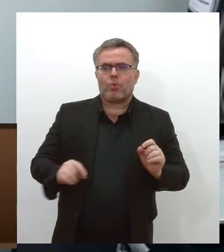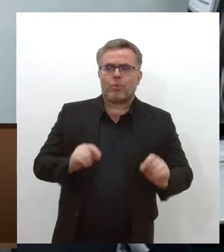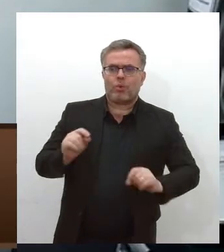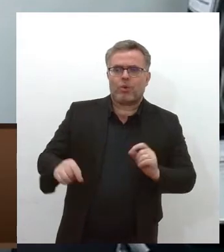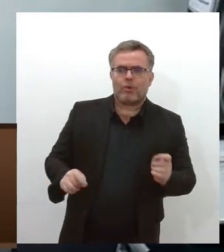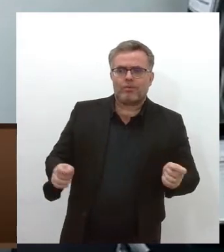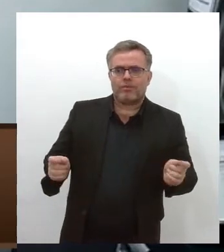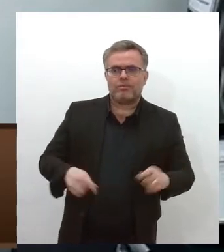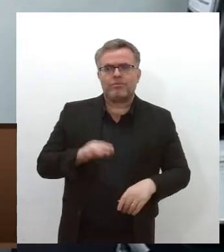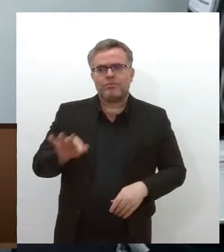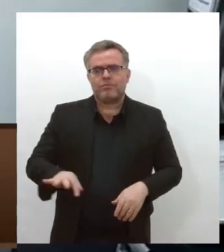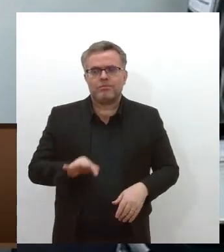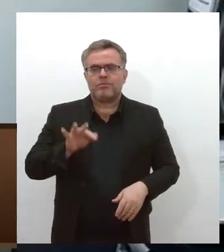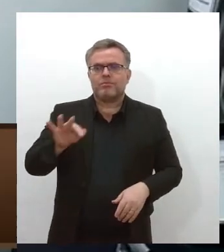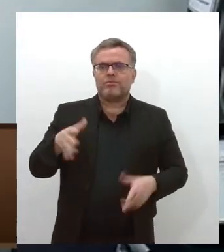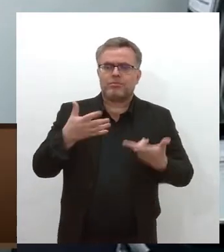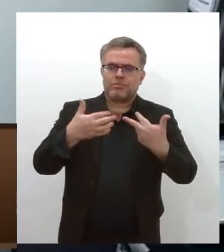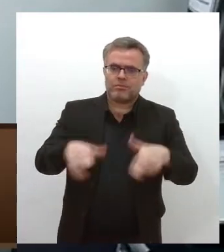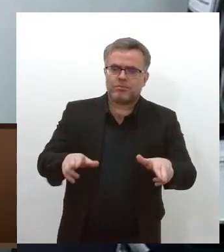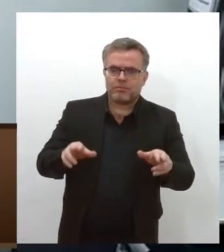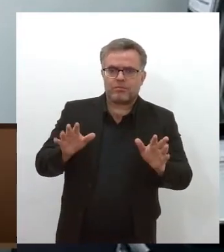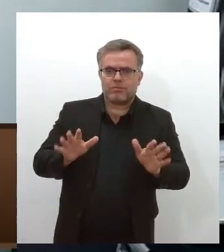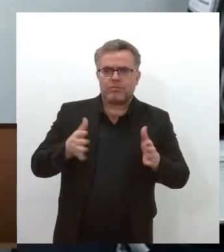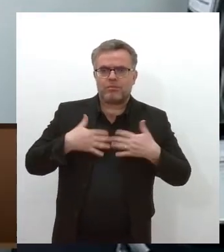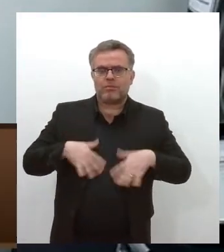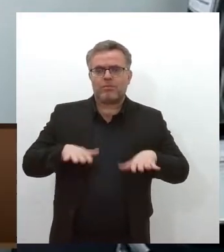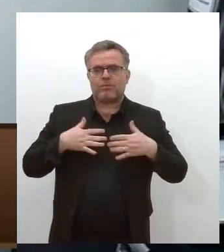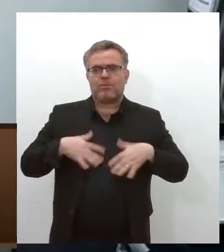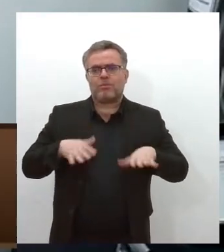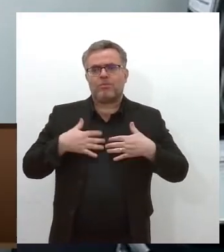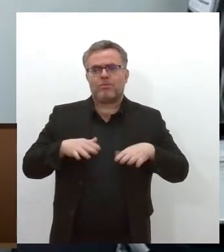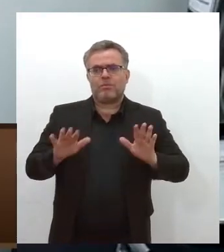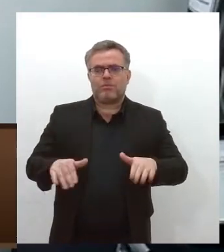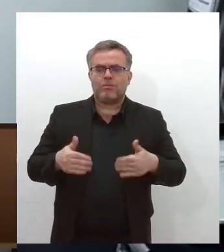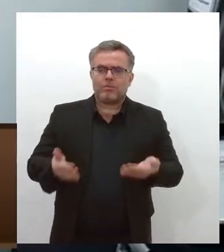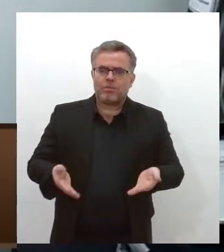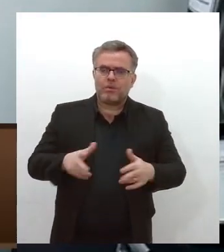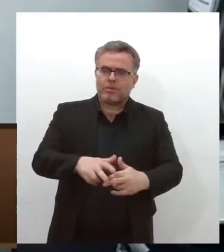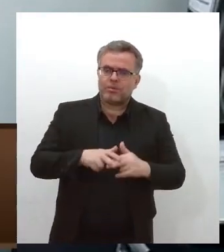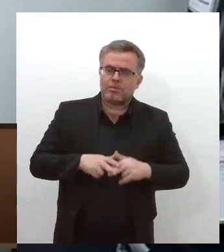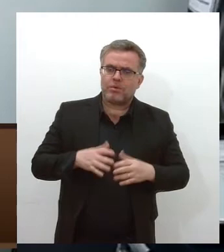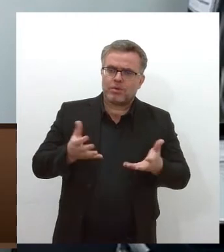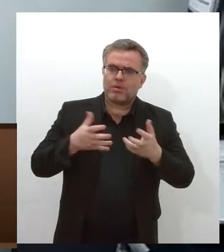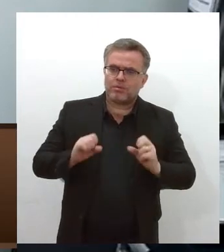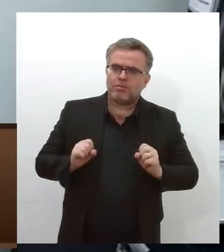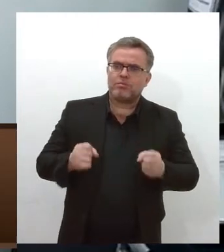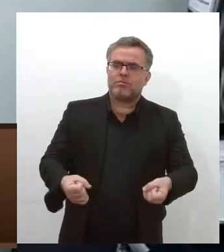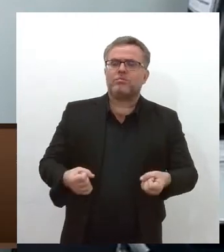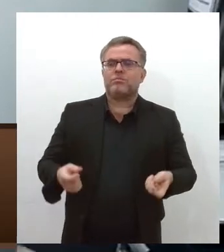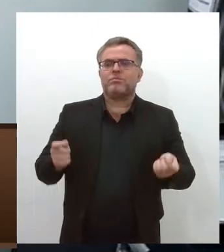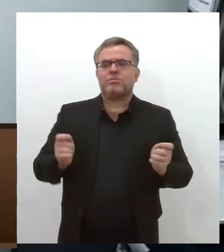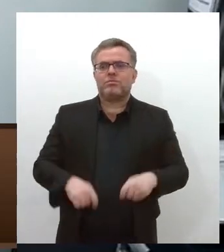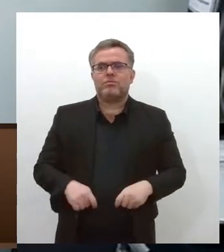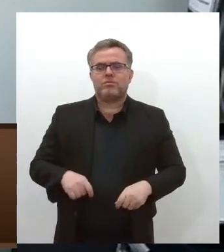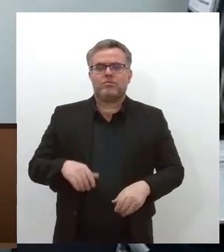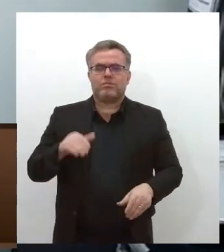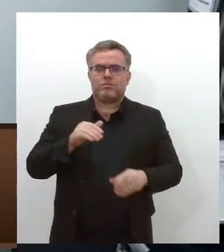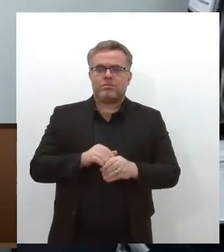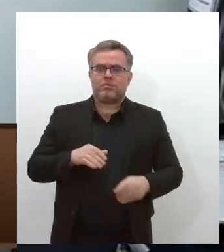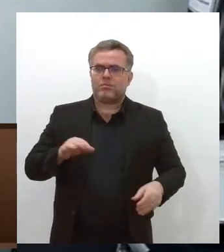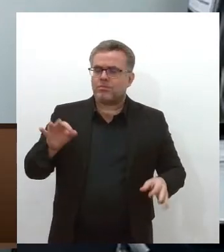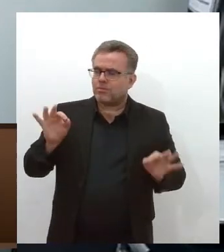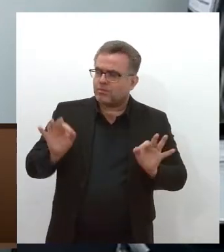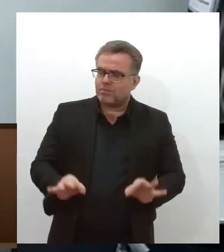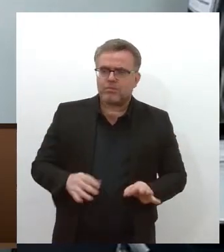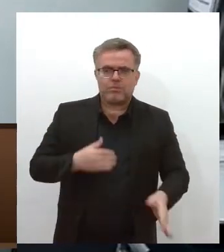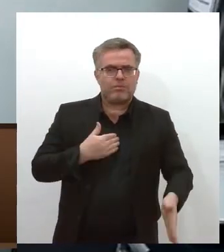essa decisão mais para frente. E gosto de reforçar a ideia de que o voto útil, em qualquer sentido, como